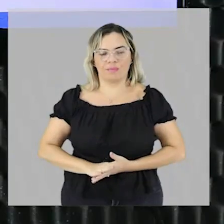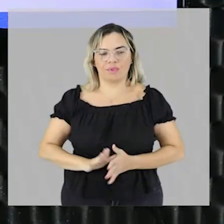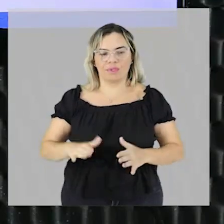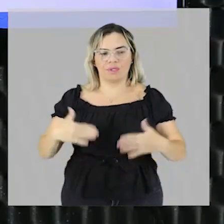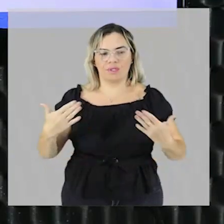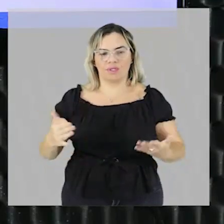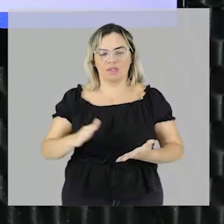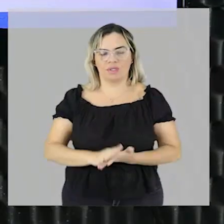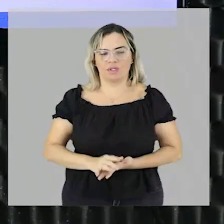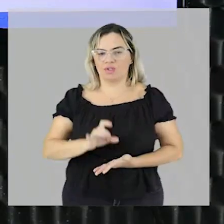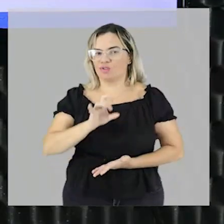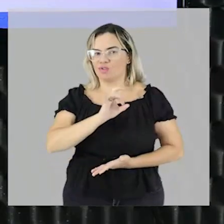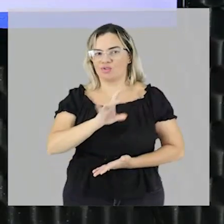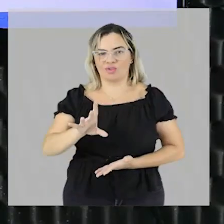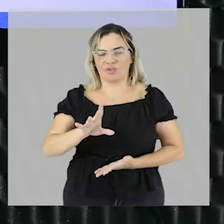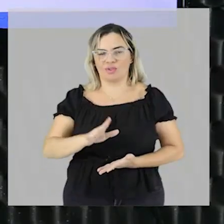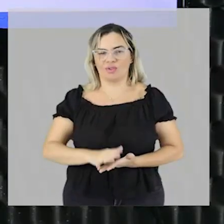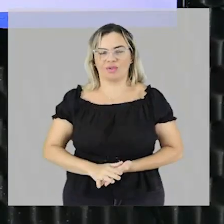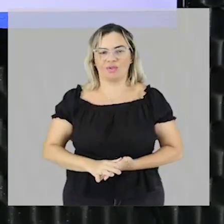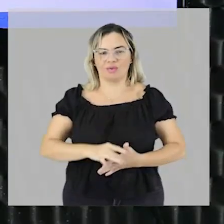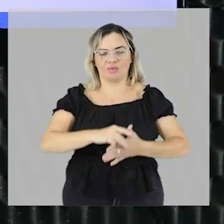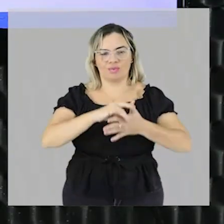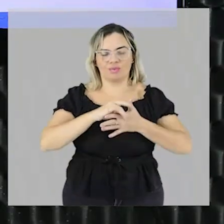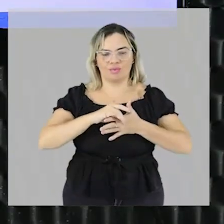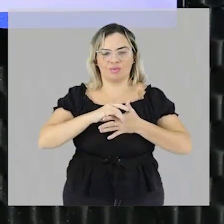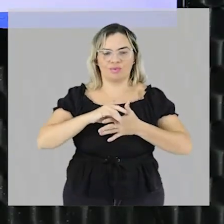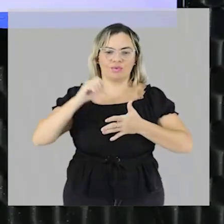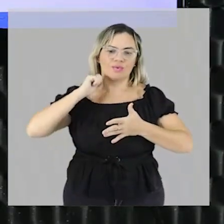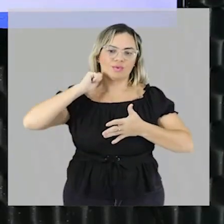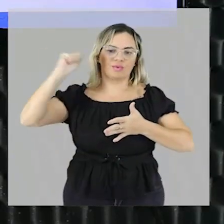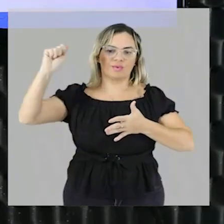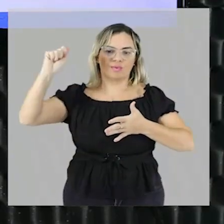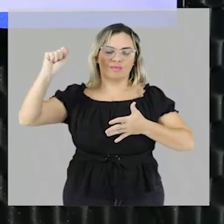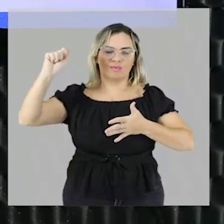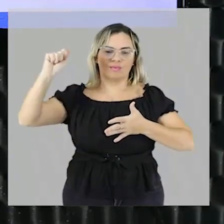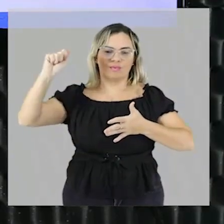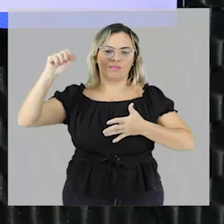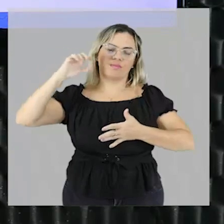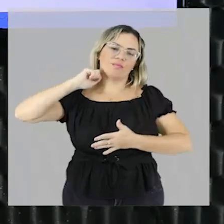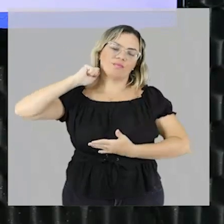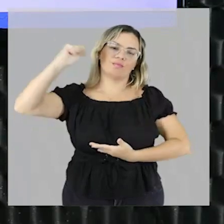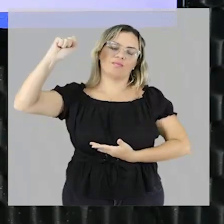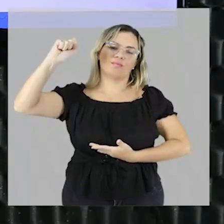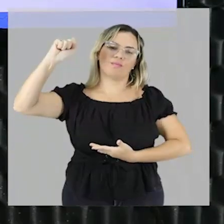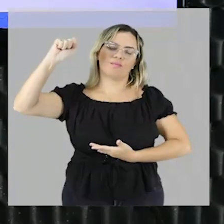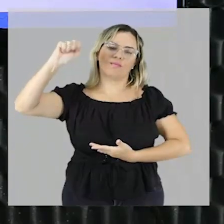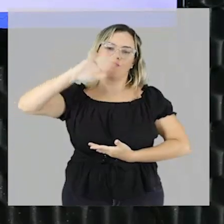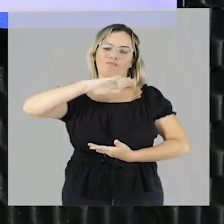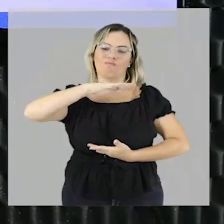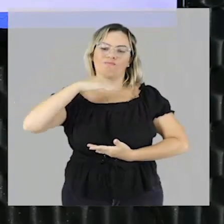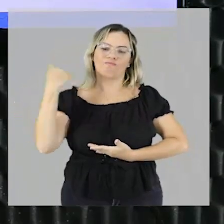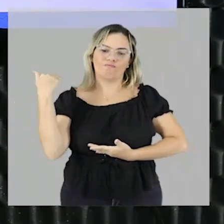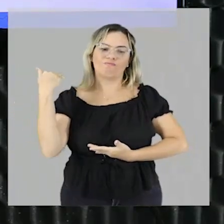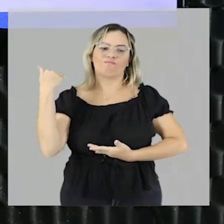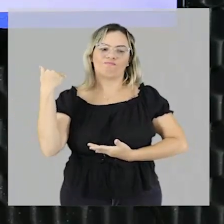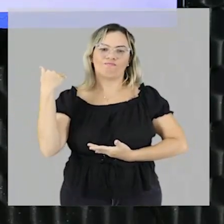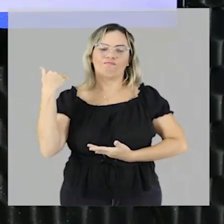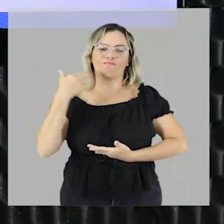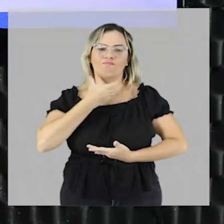ia ser executada nele, o enforcado, o esquartejado, o